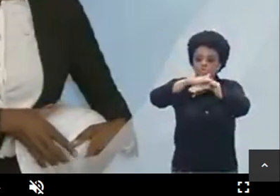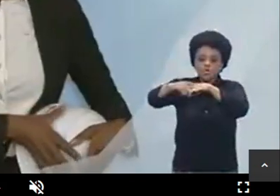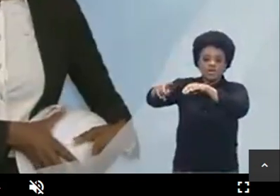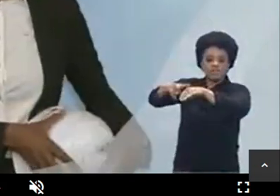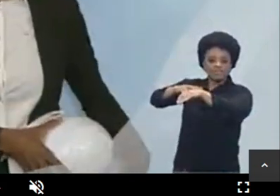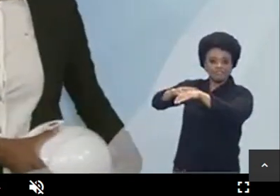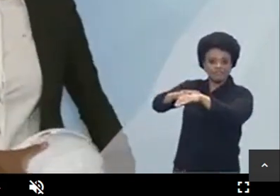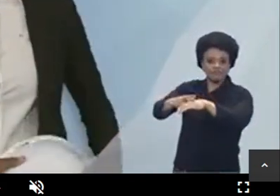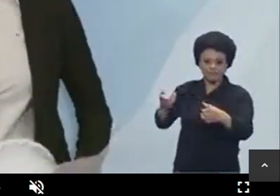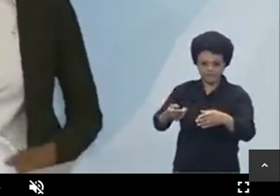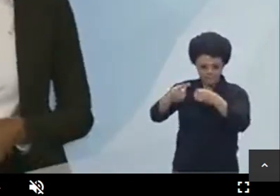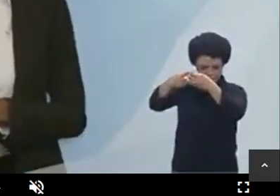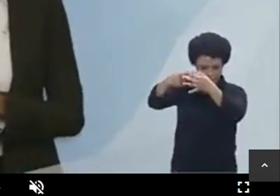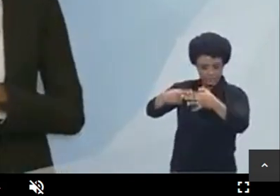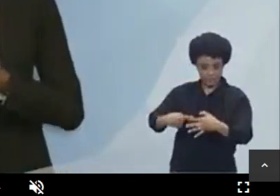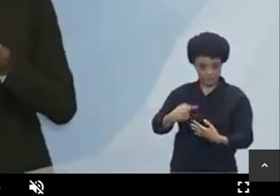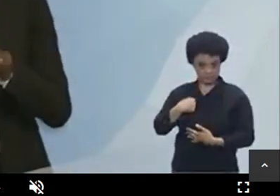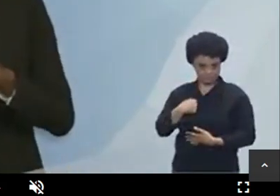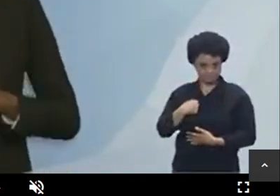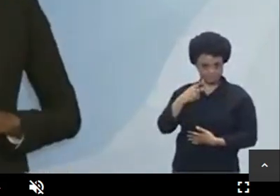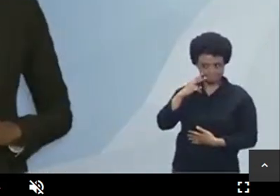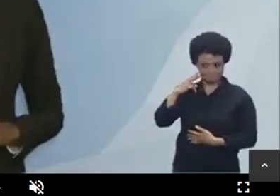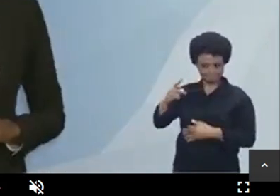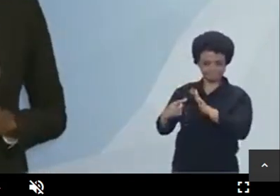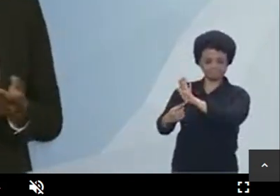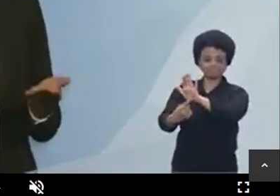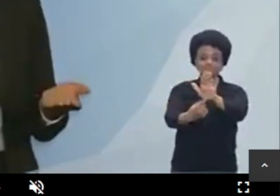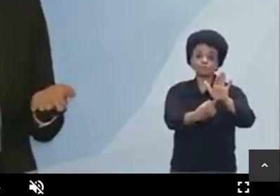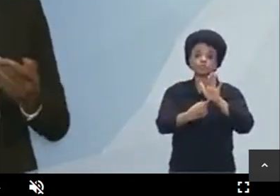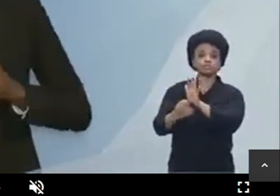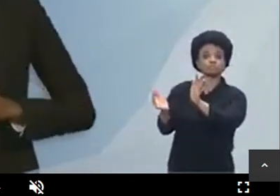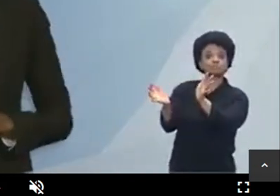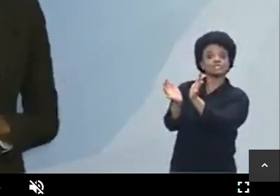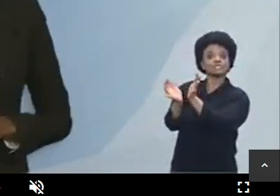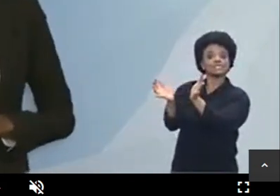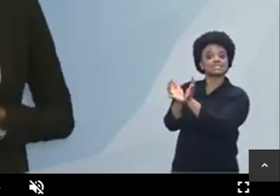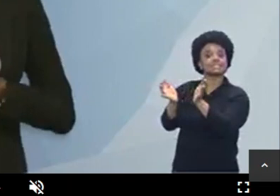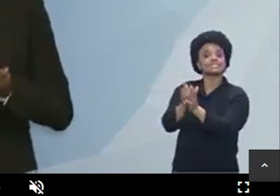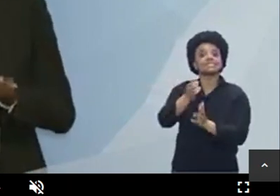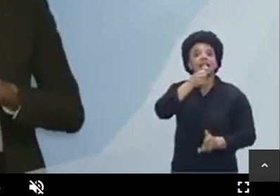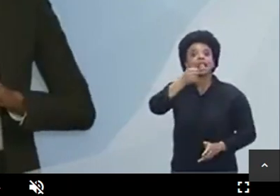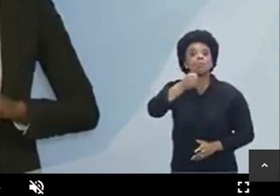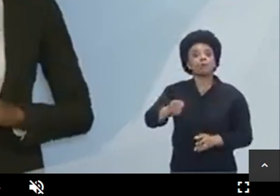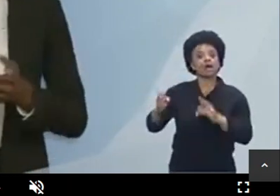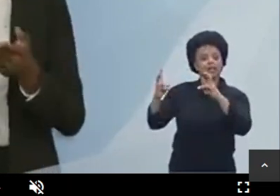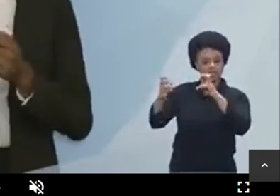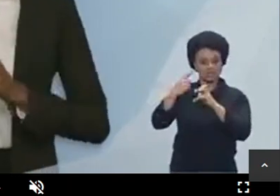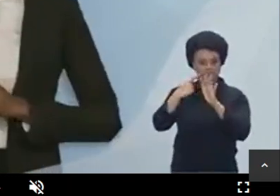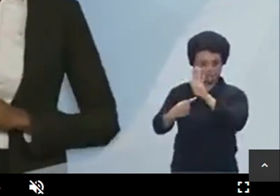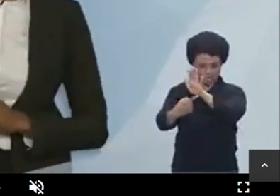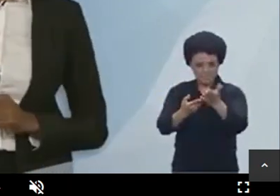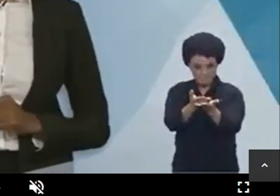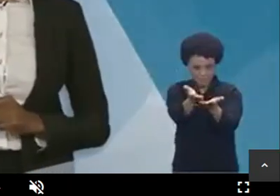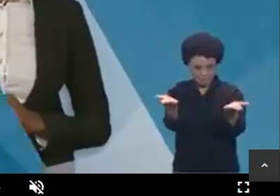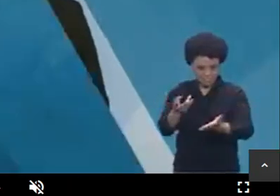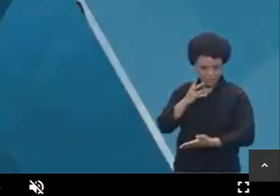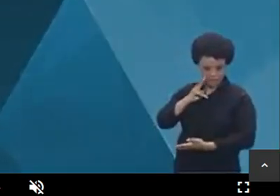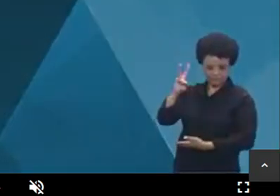Por falar nisso, esses dias mesmo eu estava mostrando para minha equipe uma reportagem sobre esse tema. Deixa eu colocar ela aqui para você